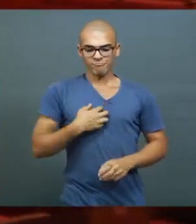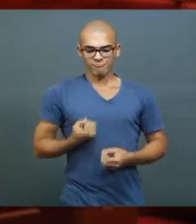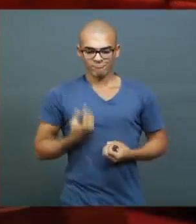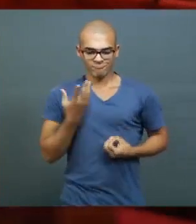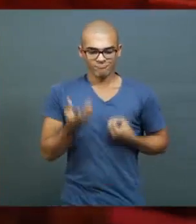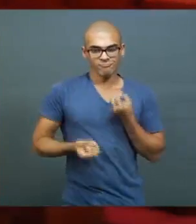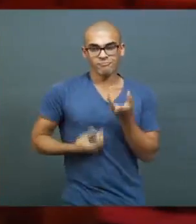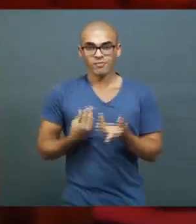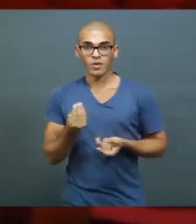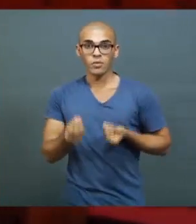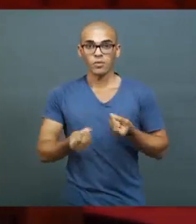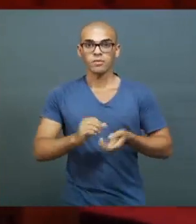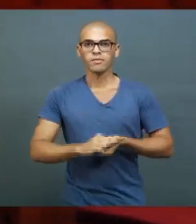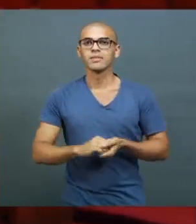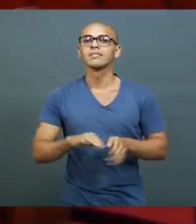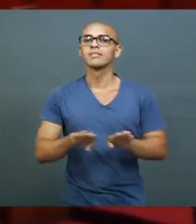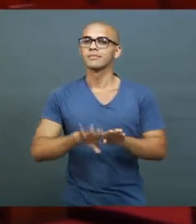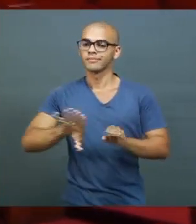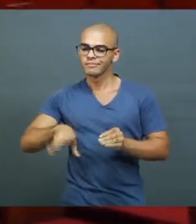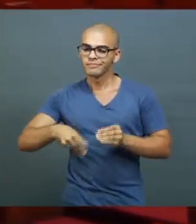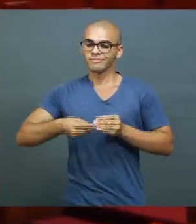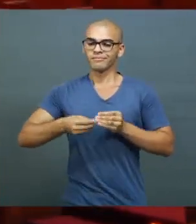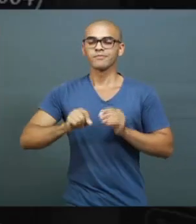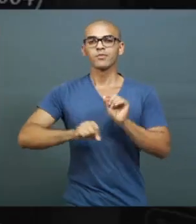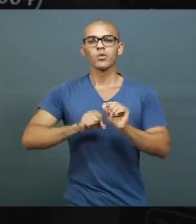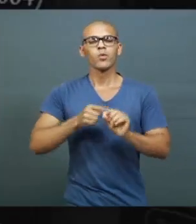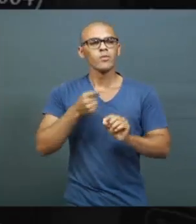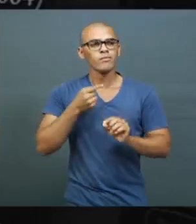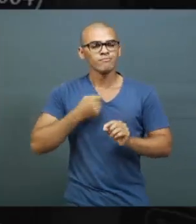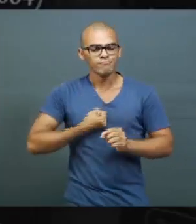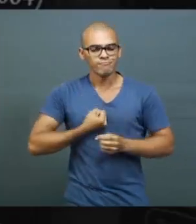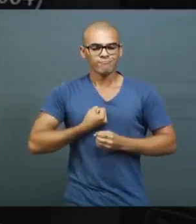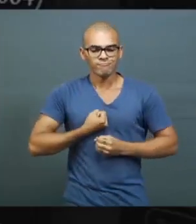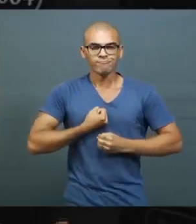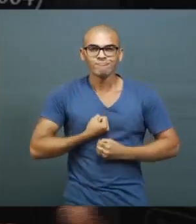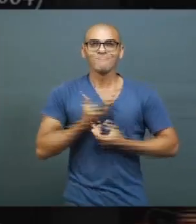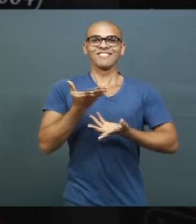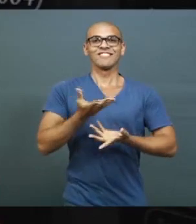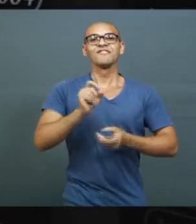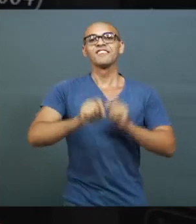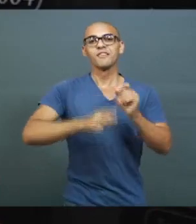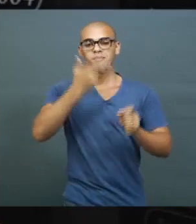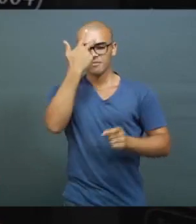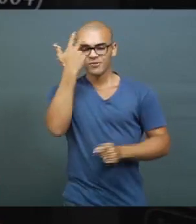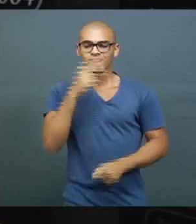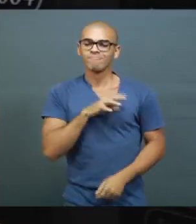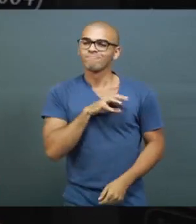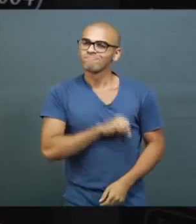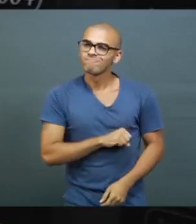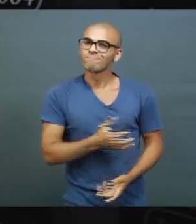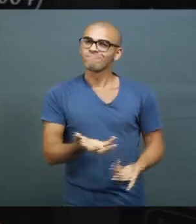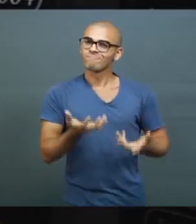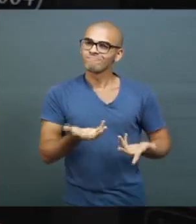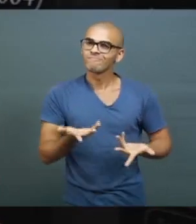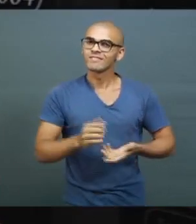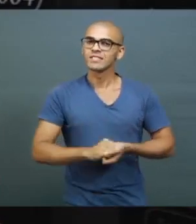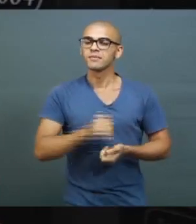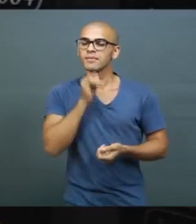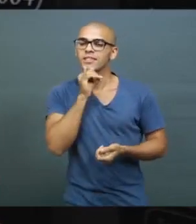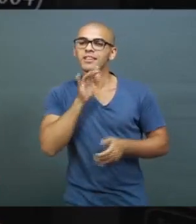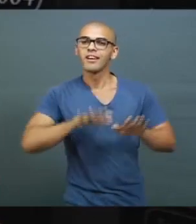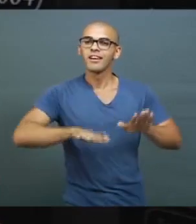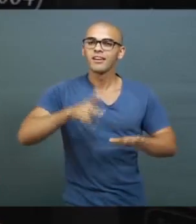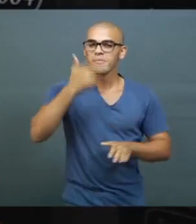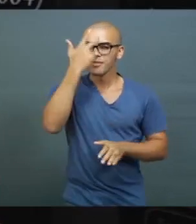também pode despertar uma paixão que estava escondida. Às vezes a gente começa a fazer teatro para perder a timidez, que também